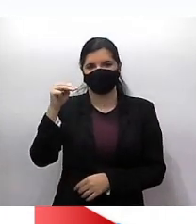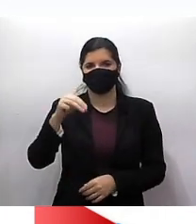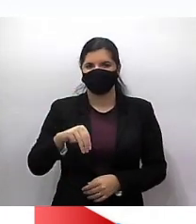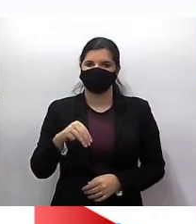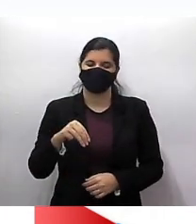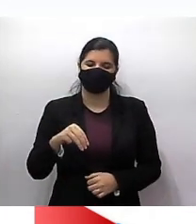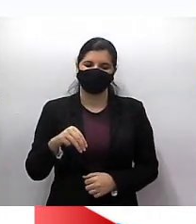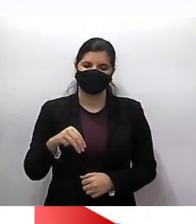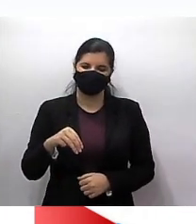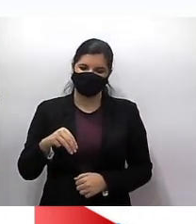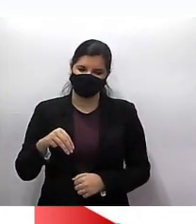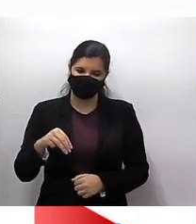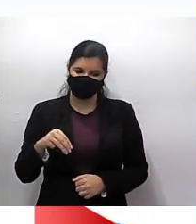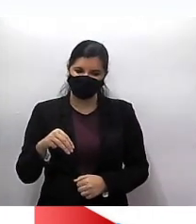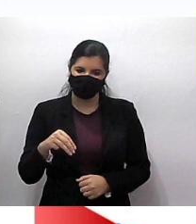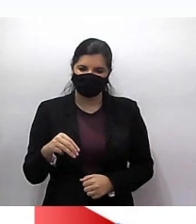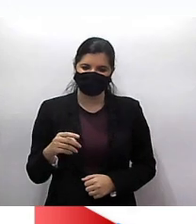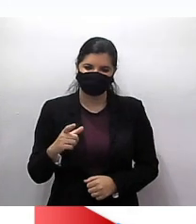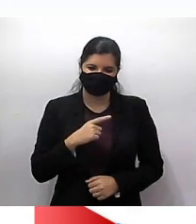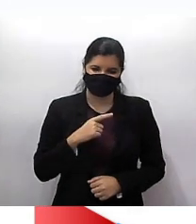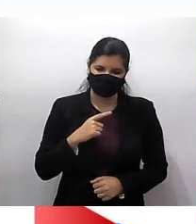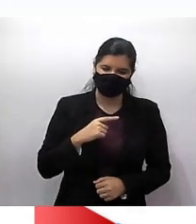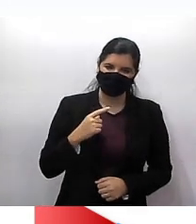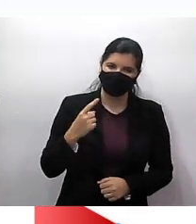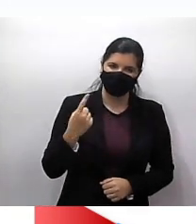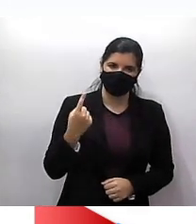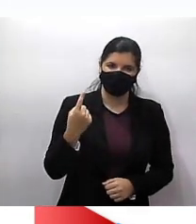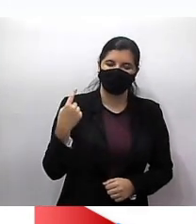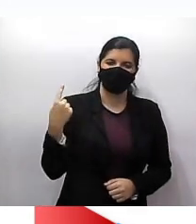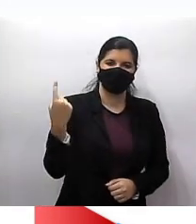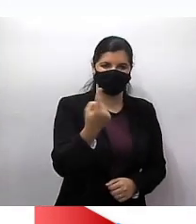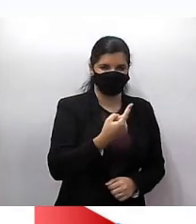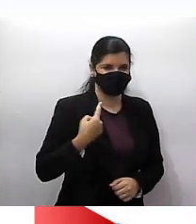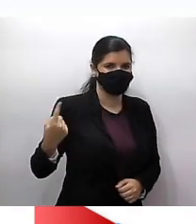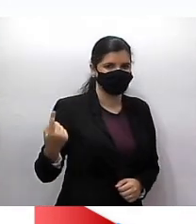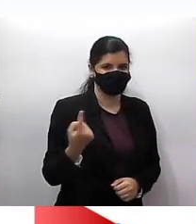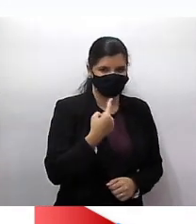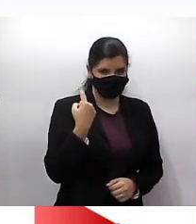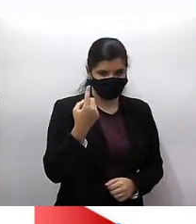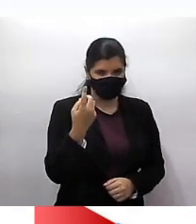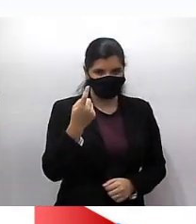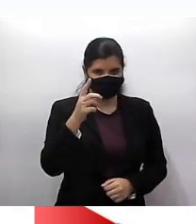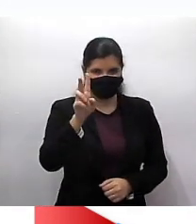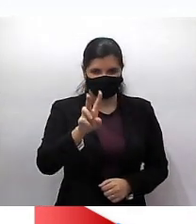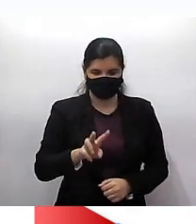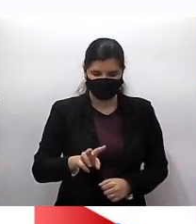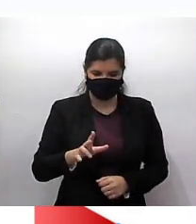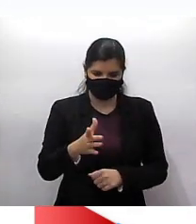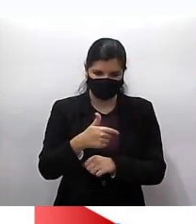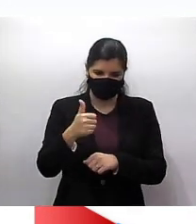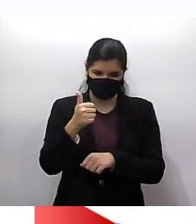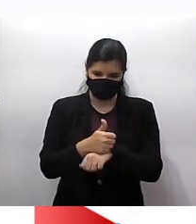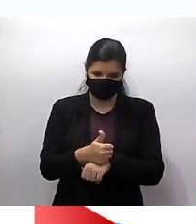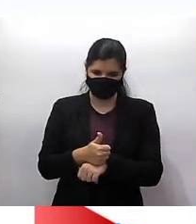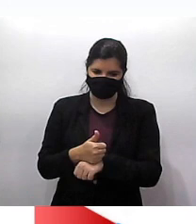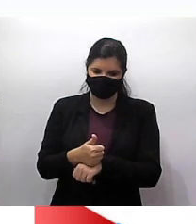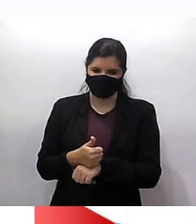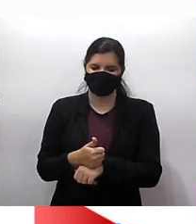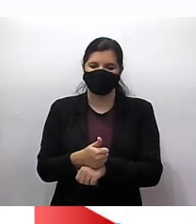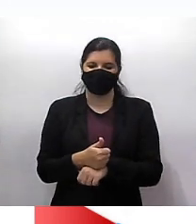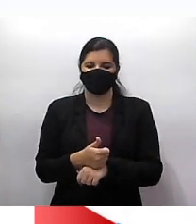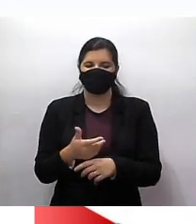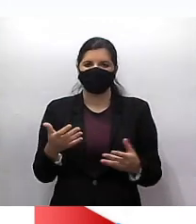metros. Ora, eu já tenho uma volta completa nesse quadrado aí, nessa praça no formato quadrado,